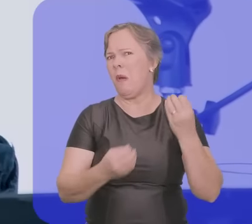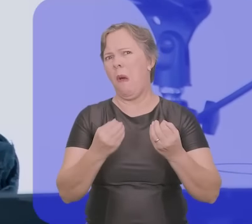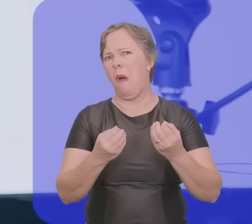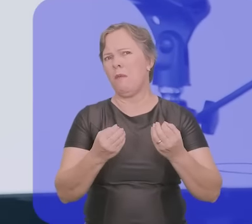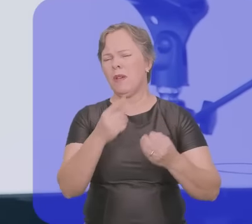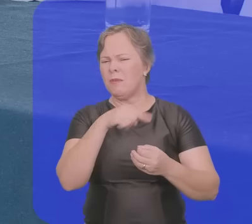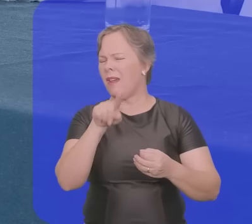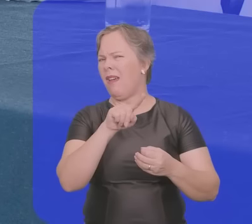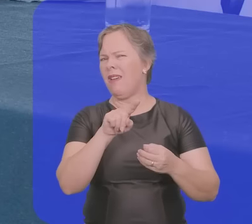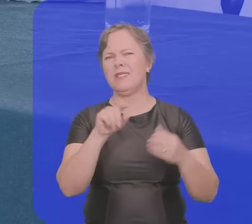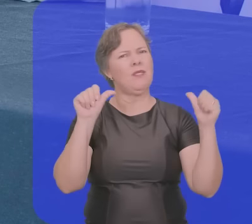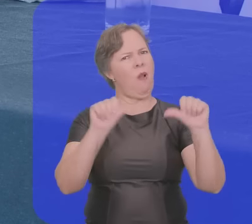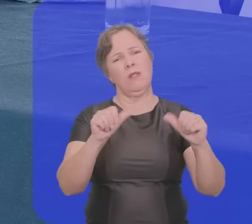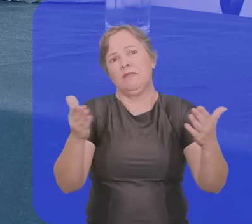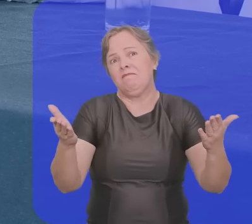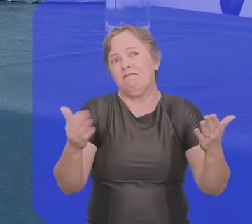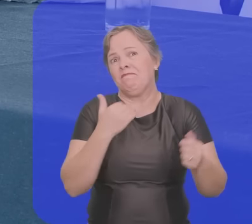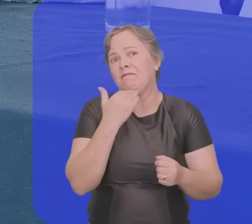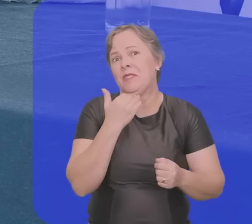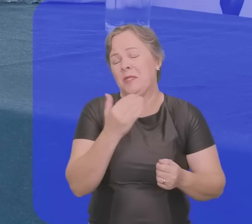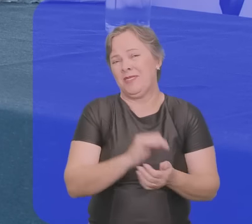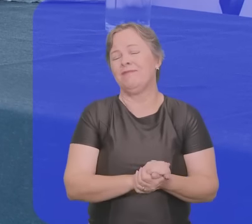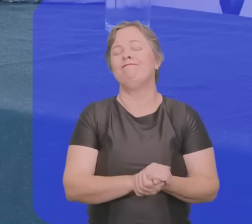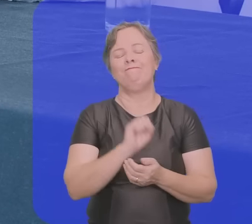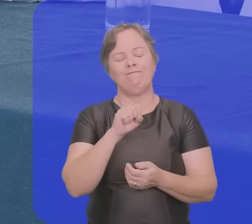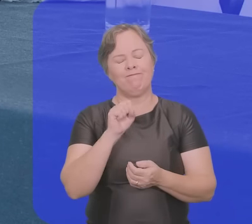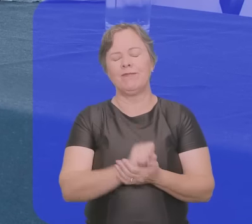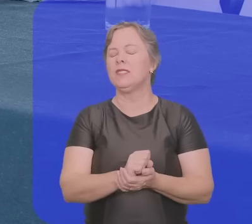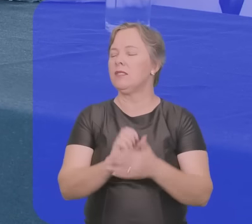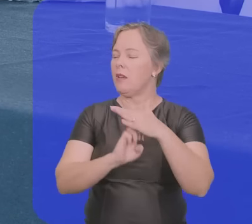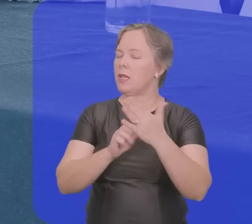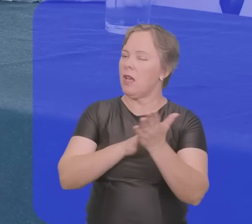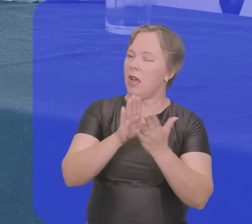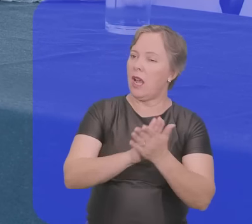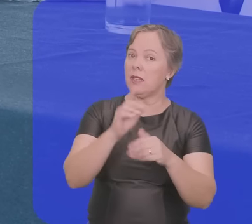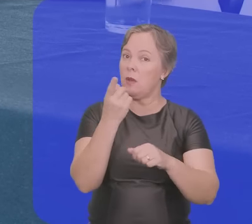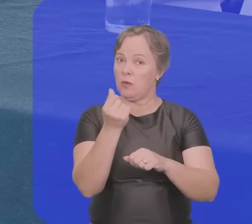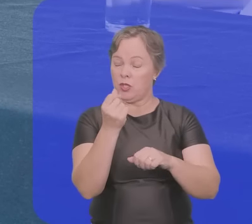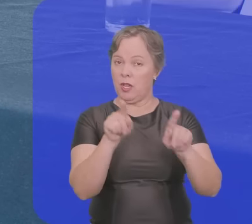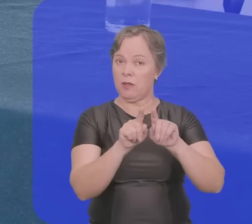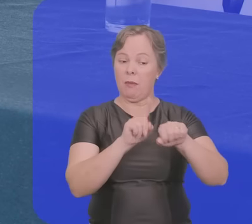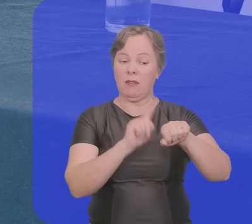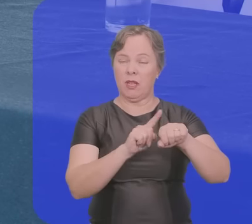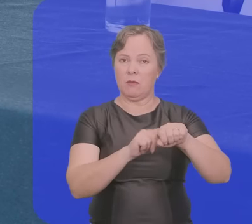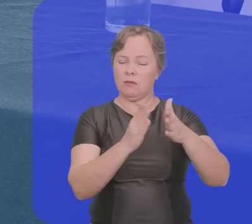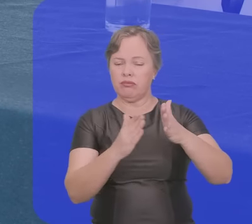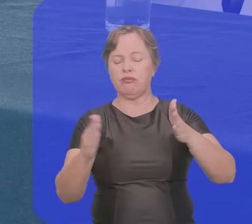né? Exato. As empresas acabam gastando dinheiro, tempo, recurso para